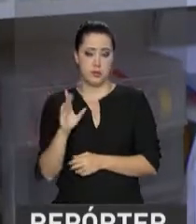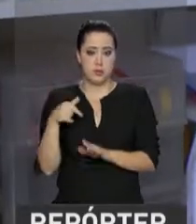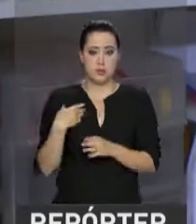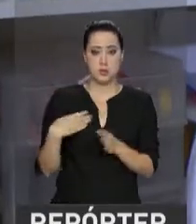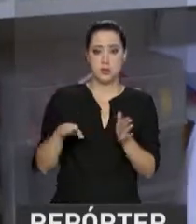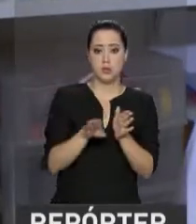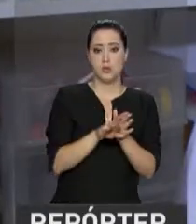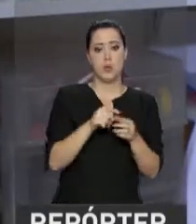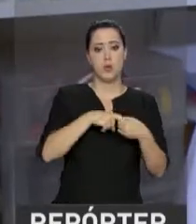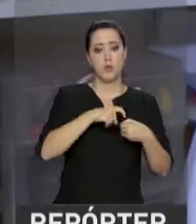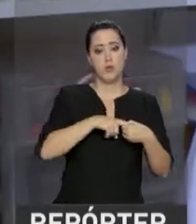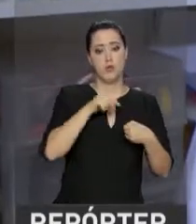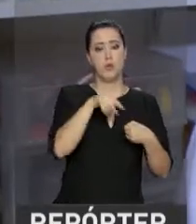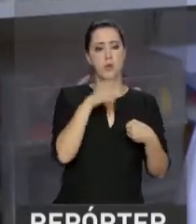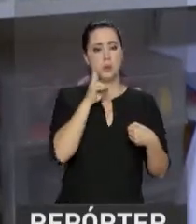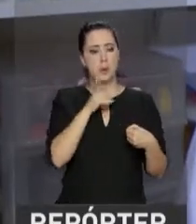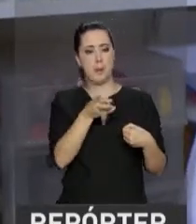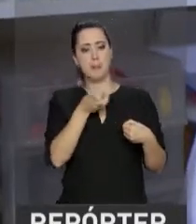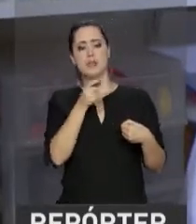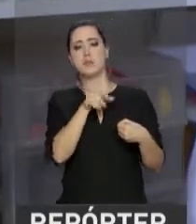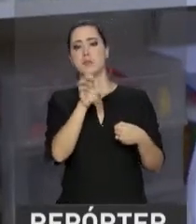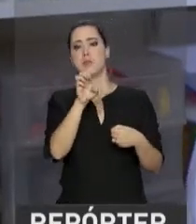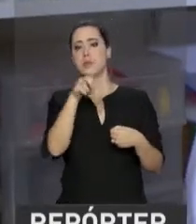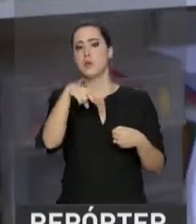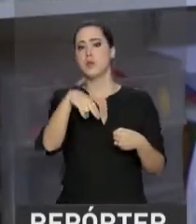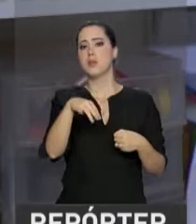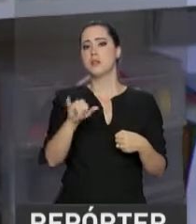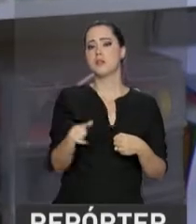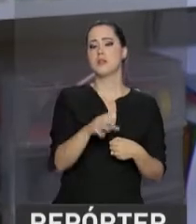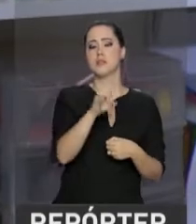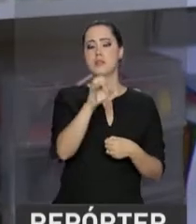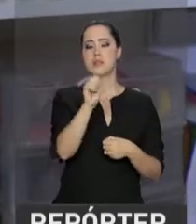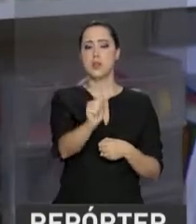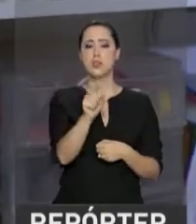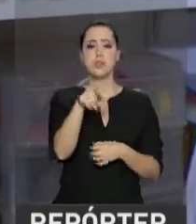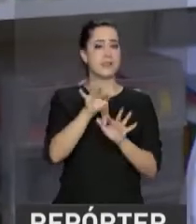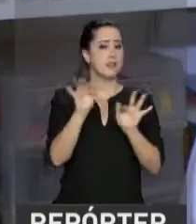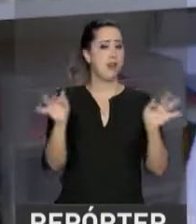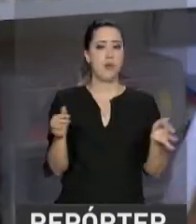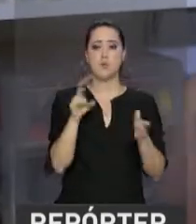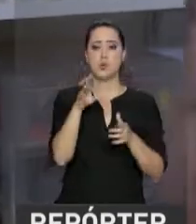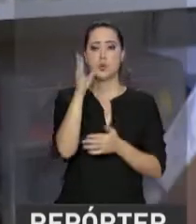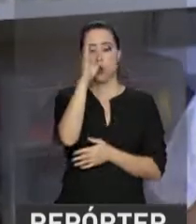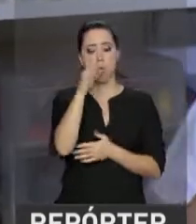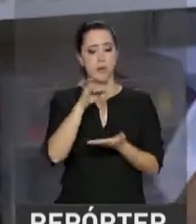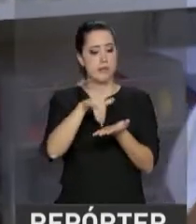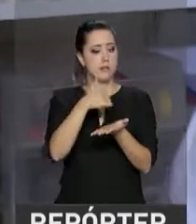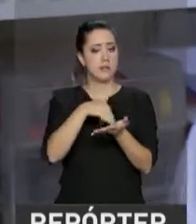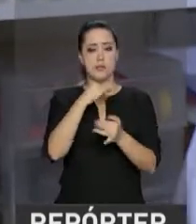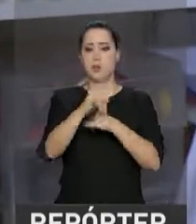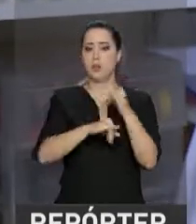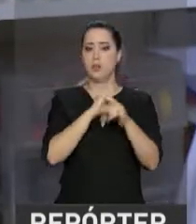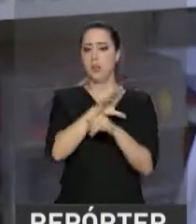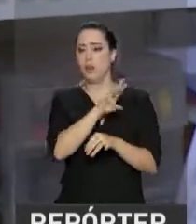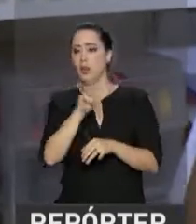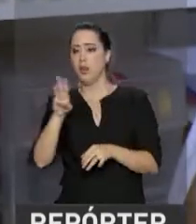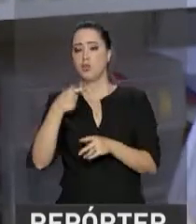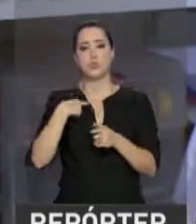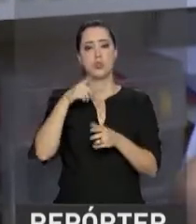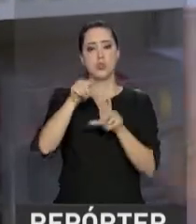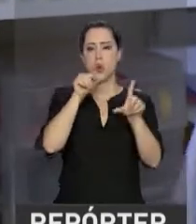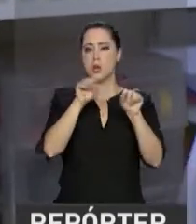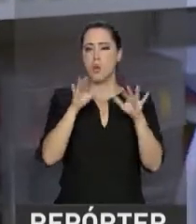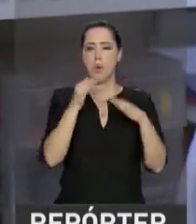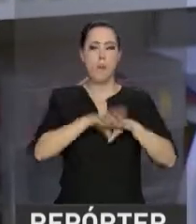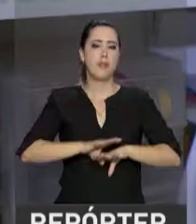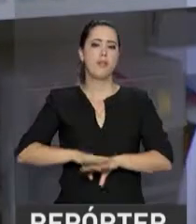muito simples você tinha que fazer a inscrição no site e ele já você escolher nas provas que você precisava fazer das